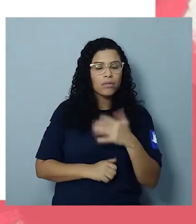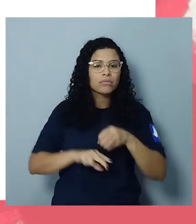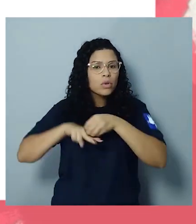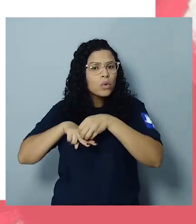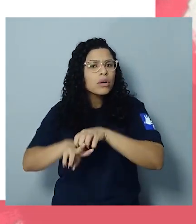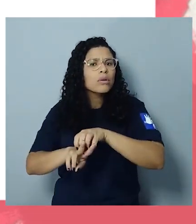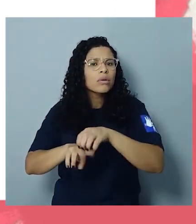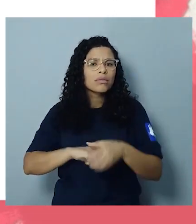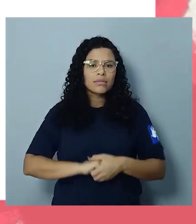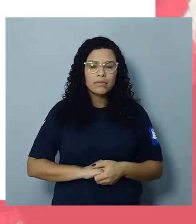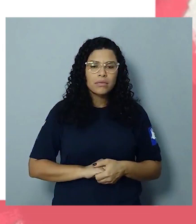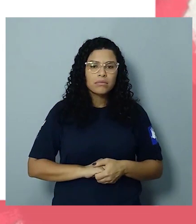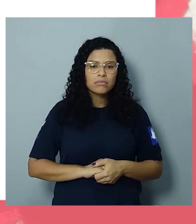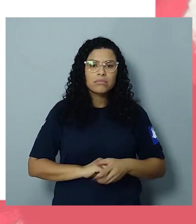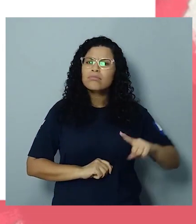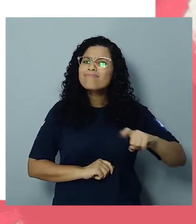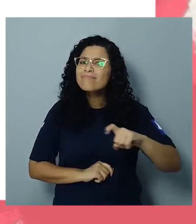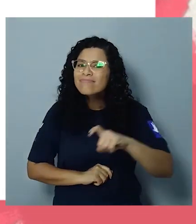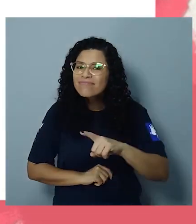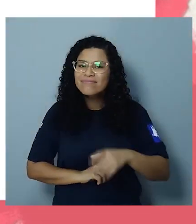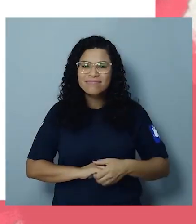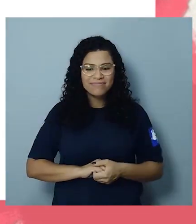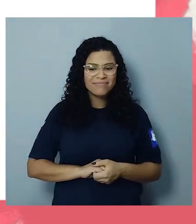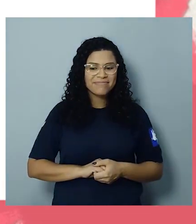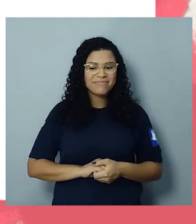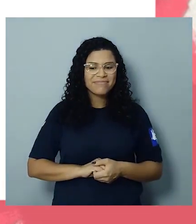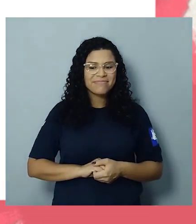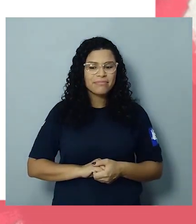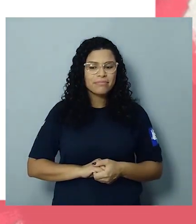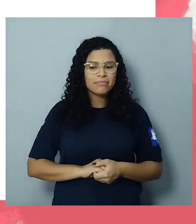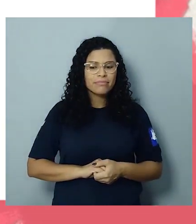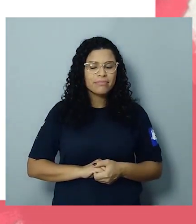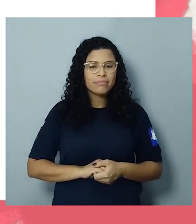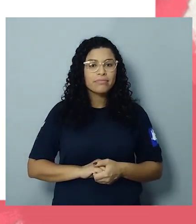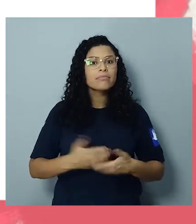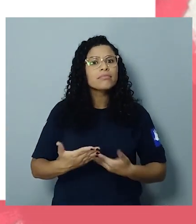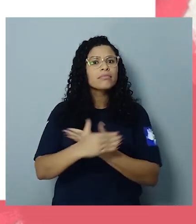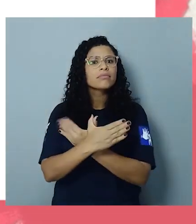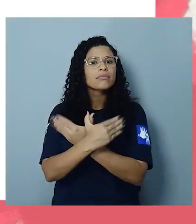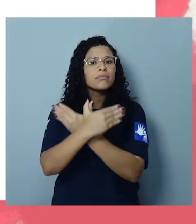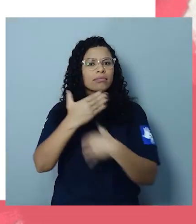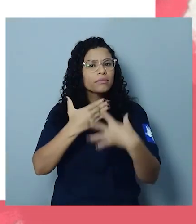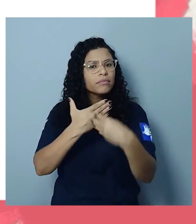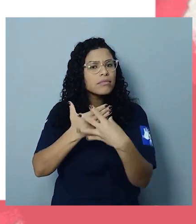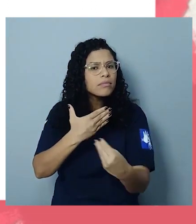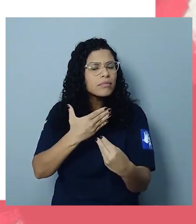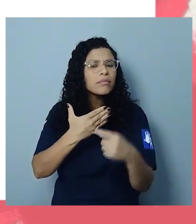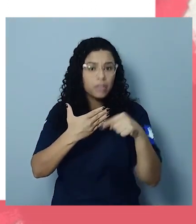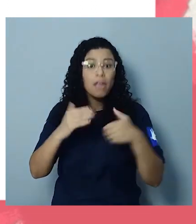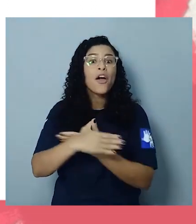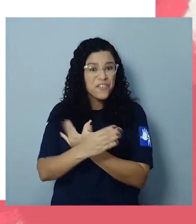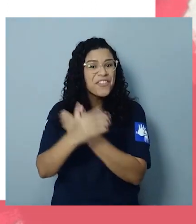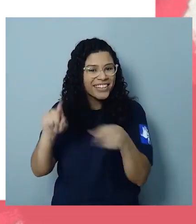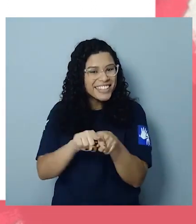e o Caracol EA minhoca E ai a mariposa a